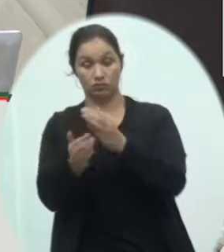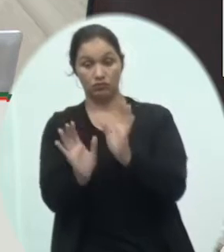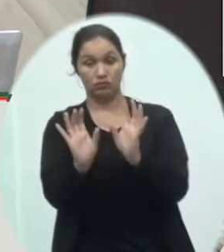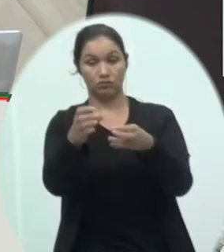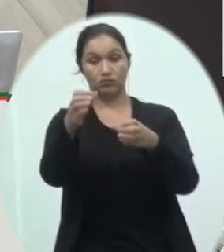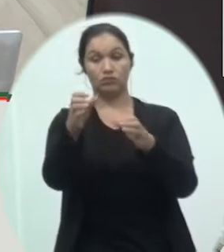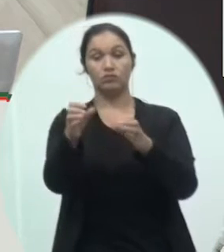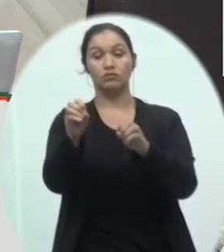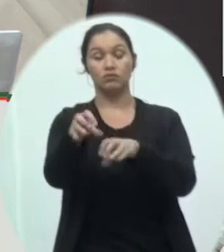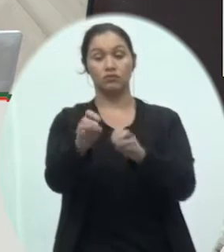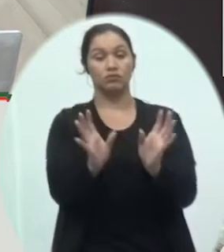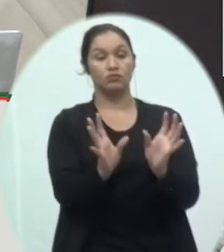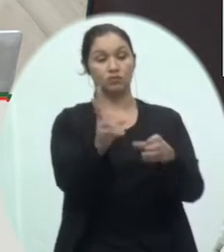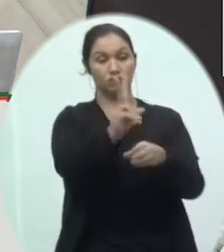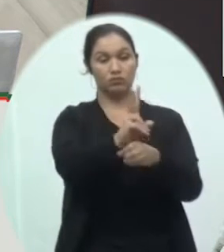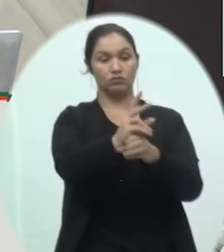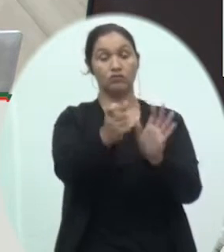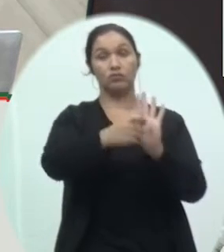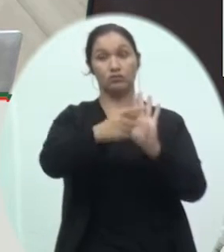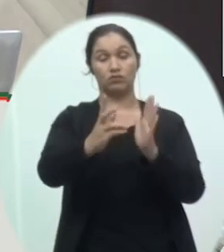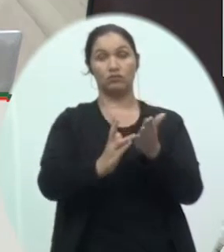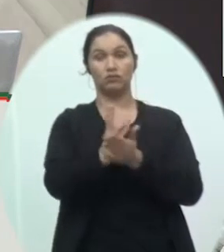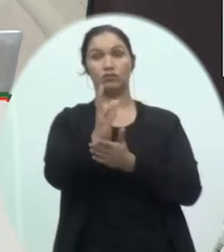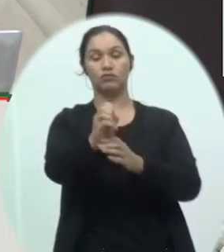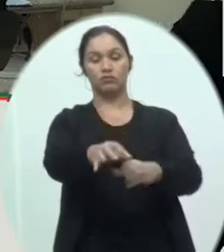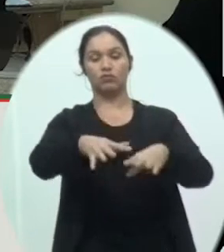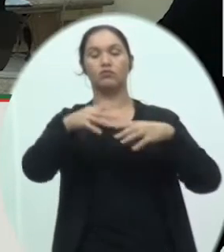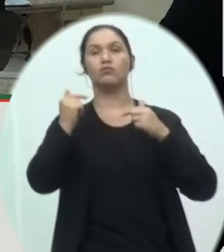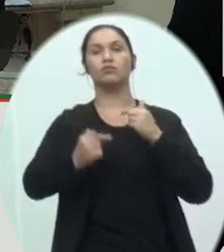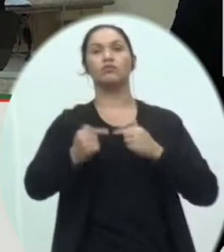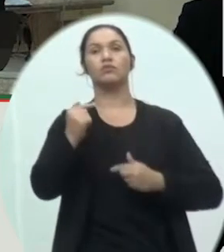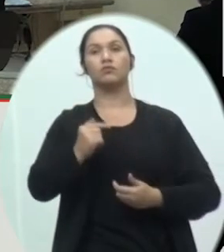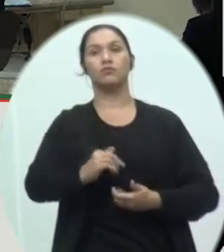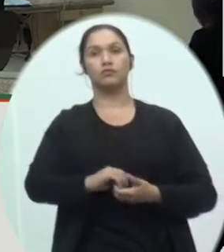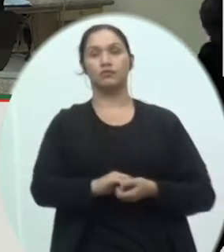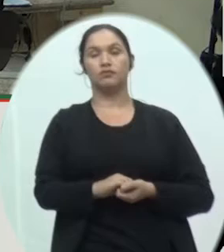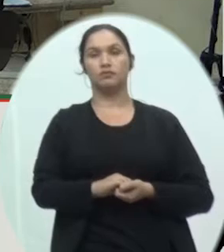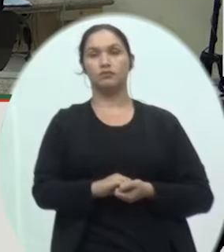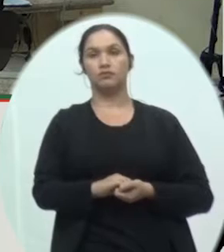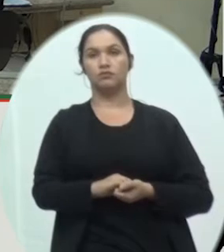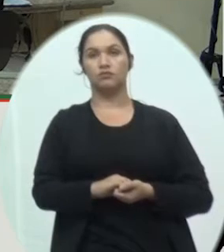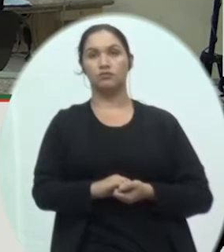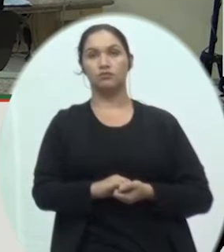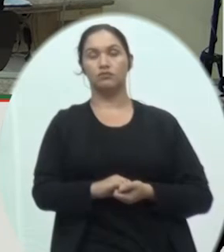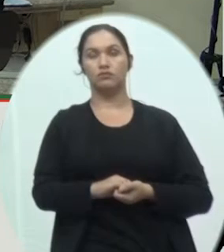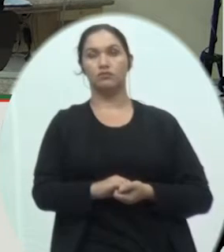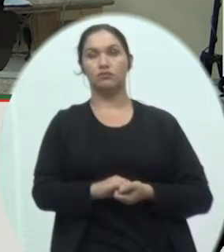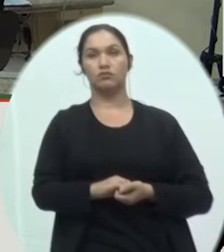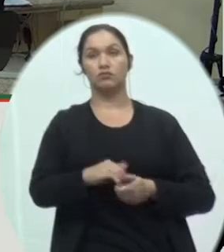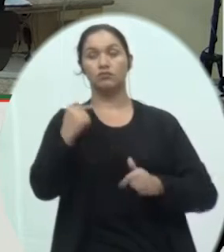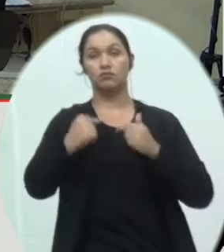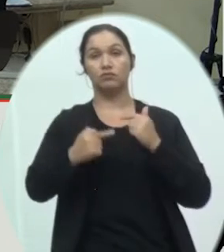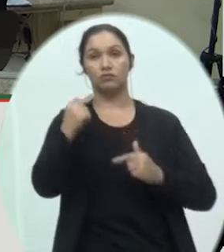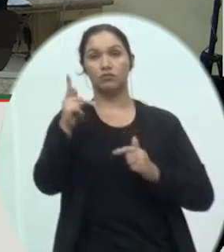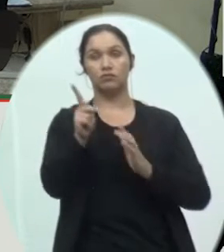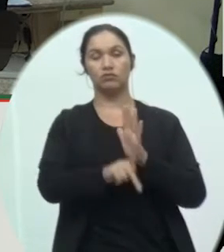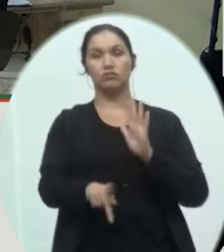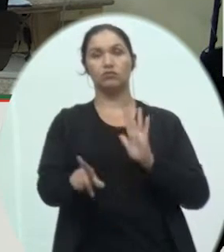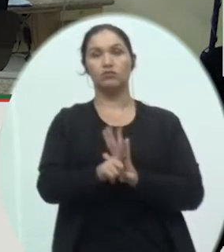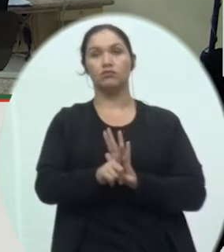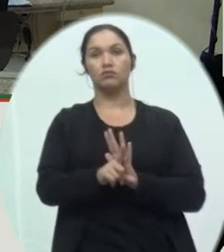de Educação e de Fiscalização opinaram pela aprovação, encaminhando-se a deliberação no plenário. Em discussão, projeto.